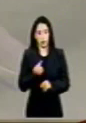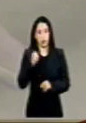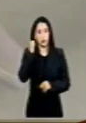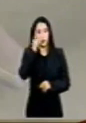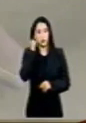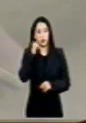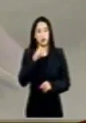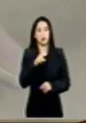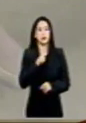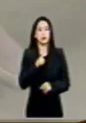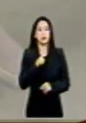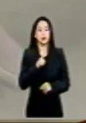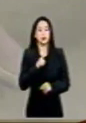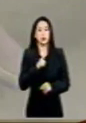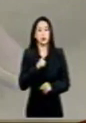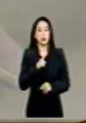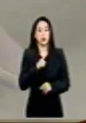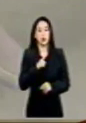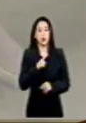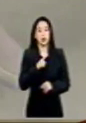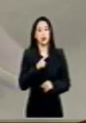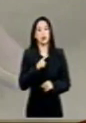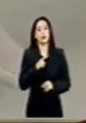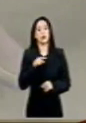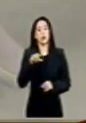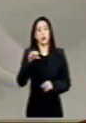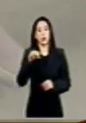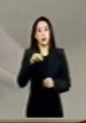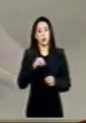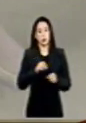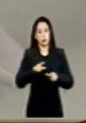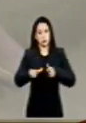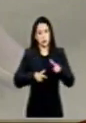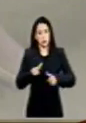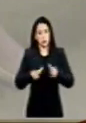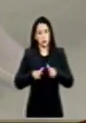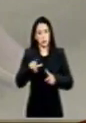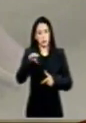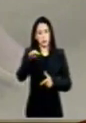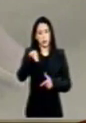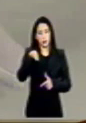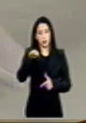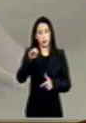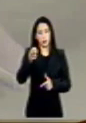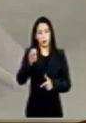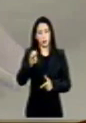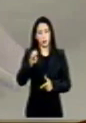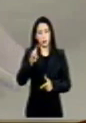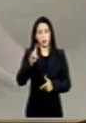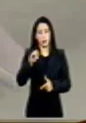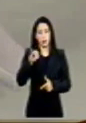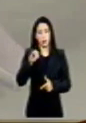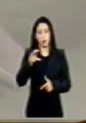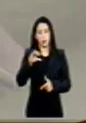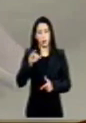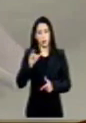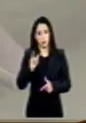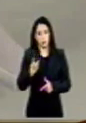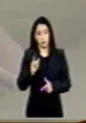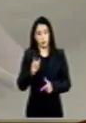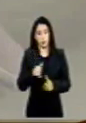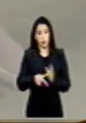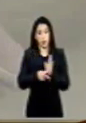com a realização da Operação METS. Já na manhã daquele dia, antes mesmo das